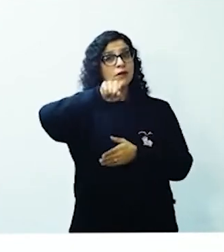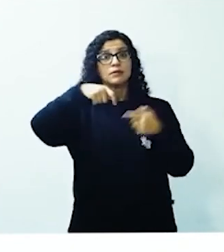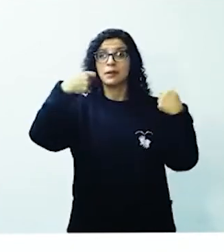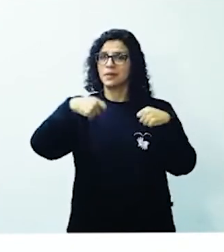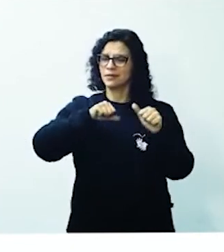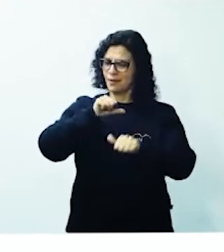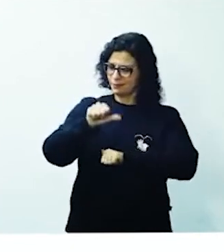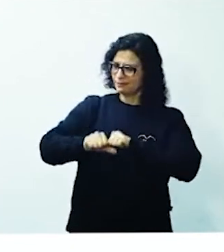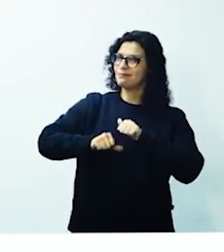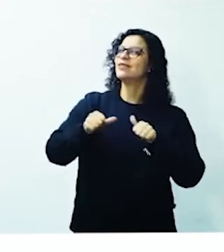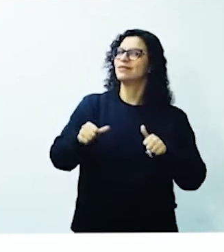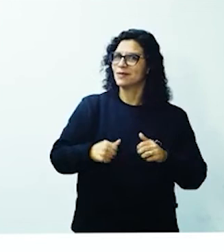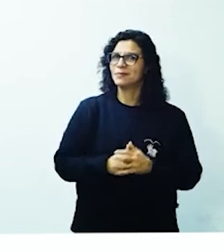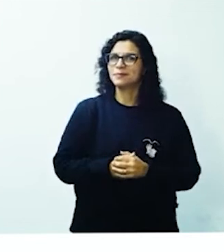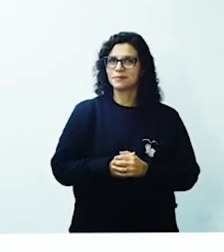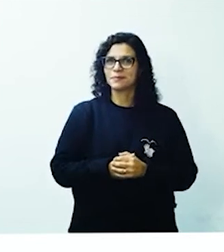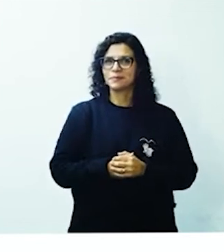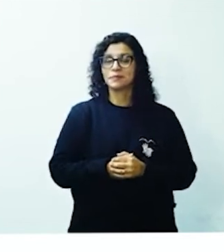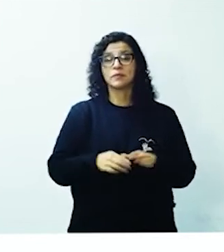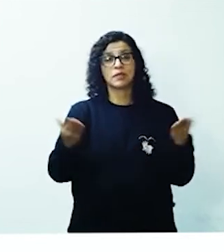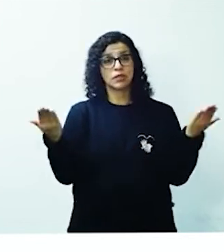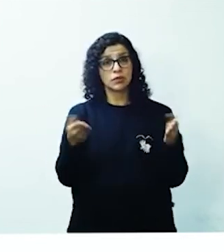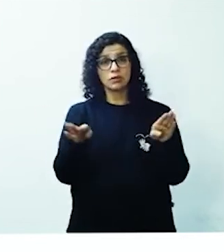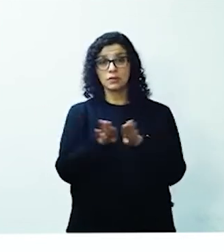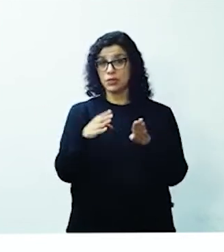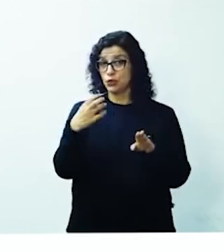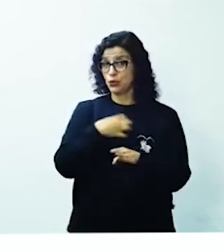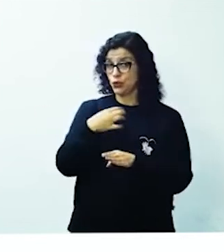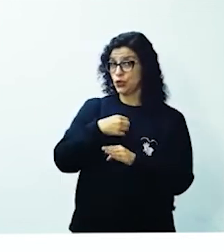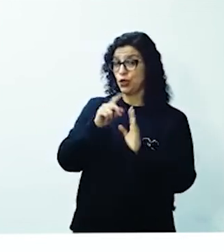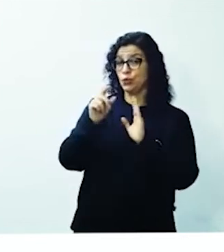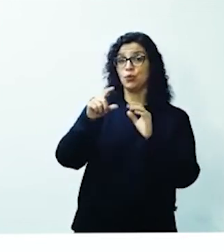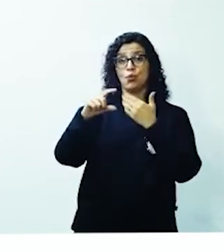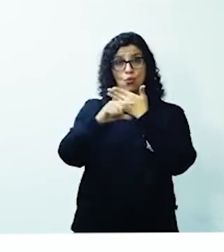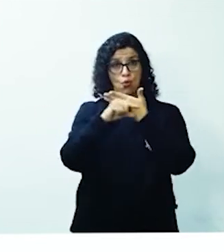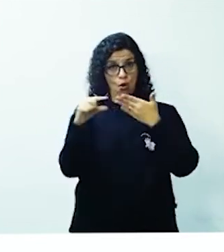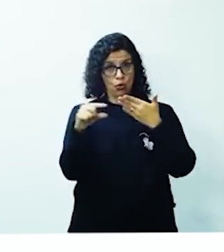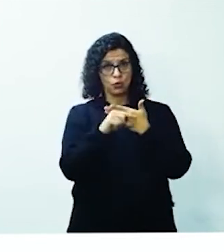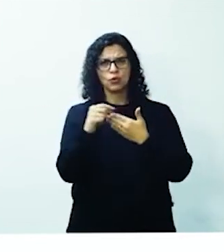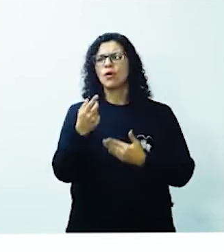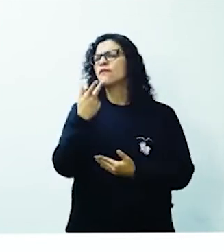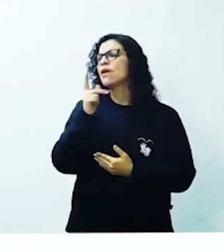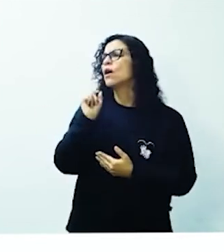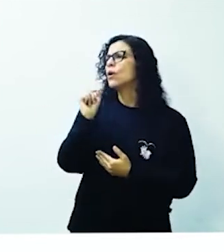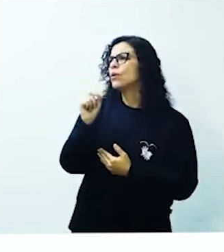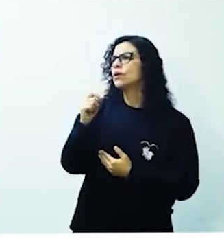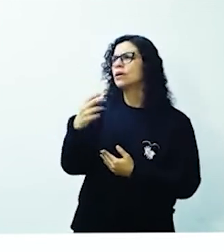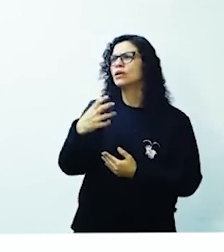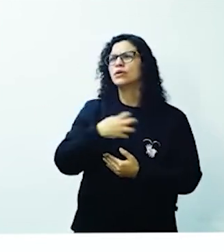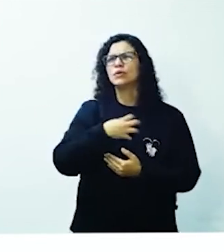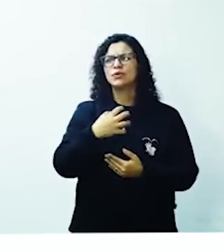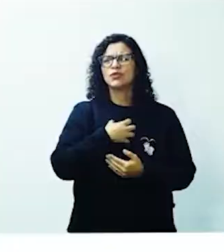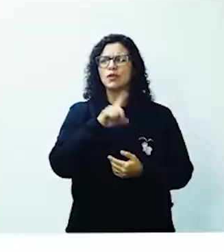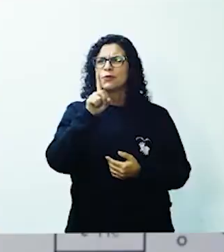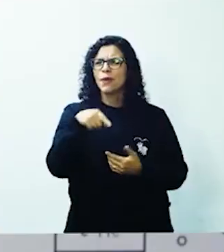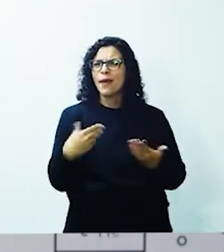preciso mudar. Nesta estrofe, o autor, ele traz algo